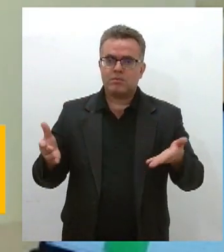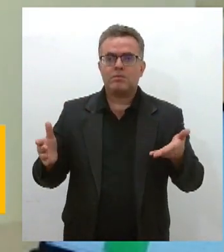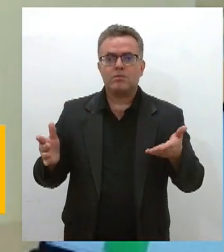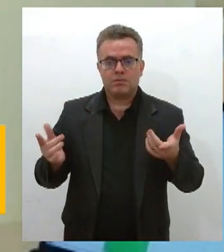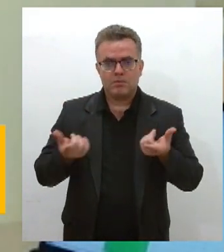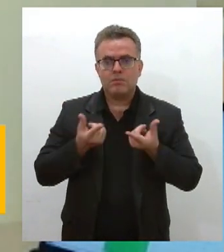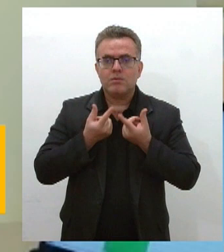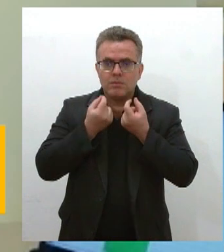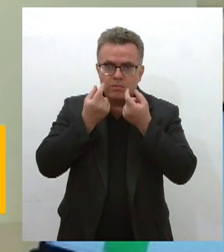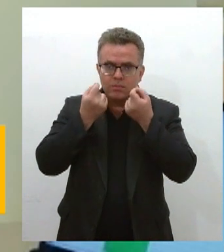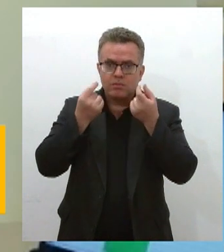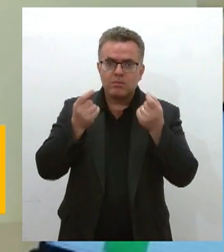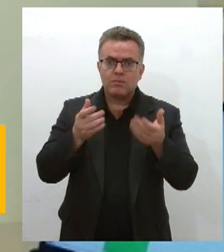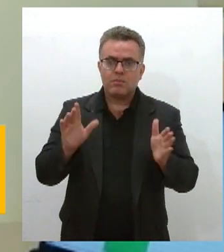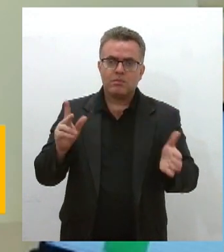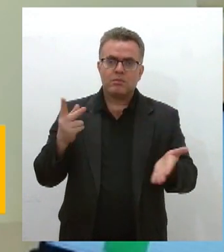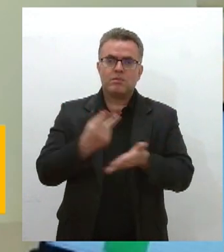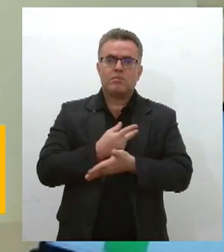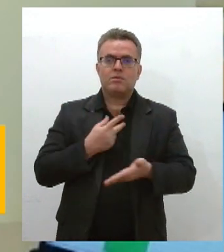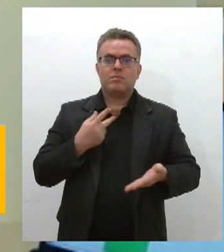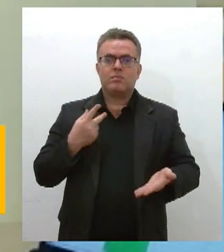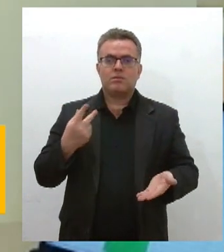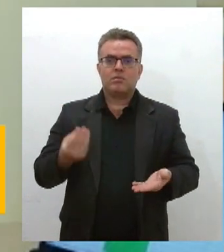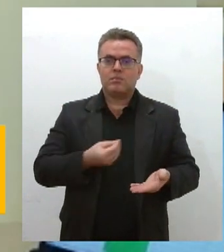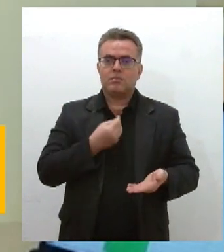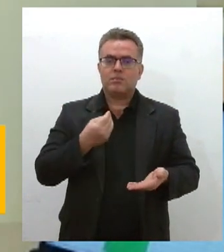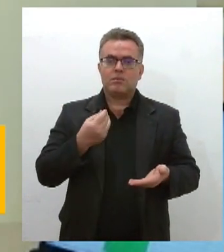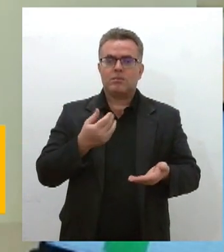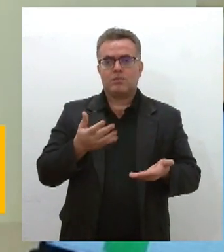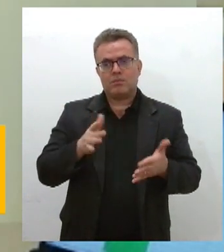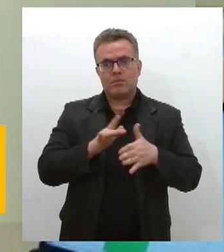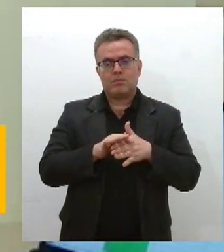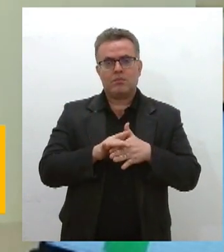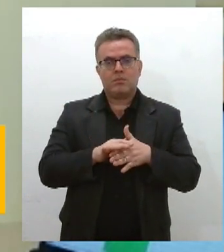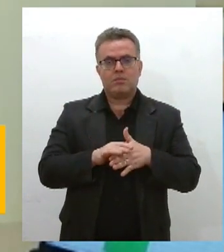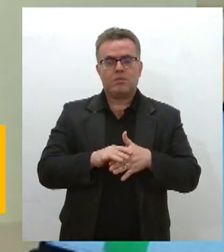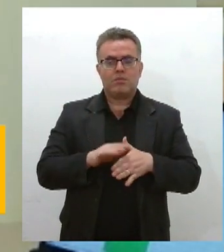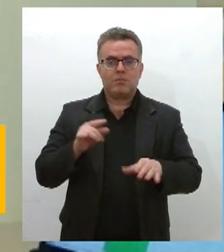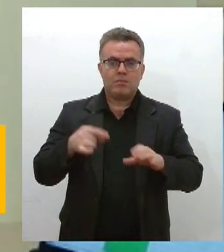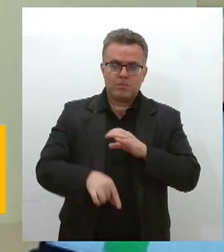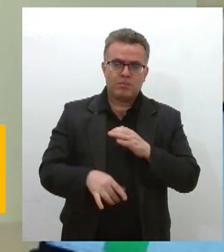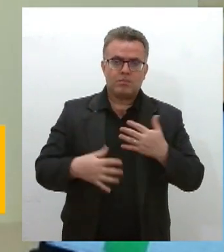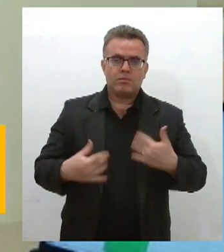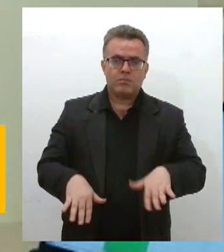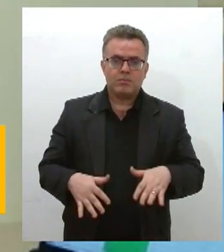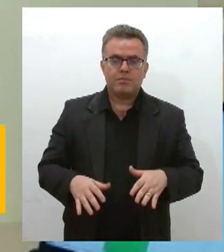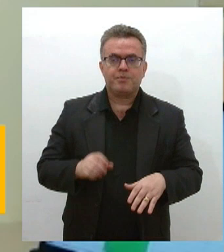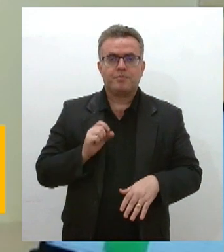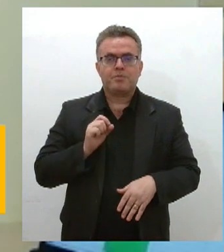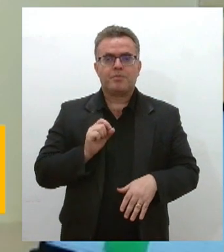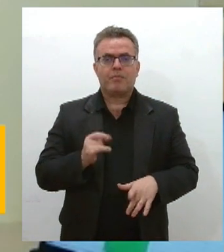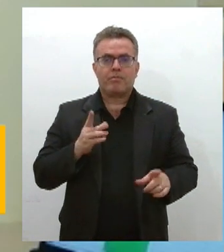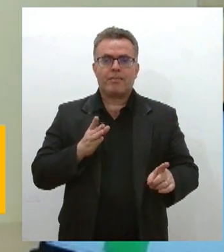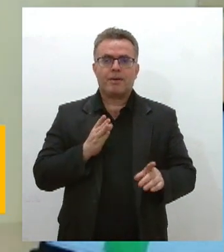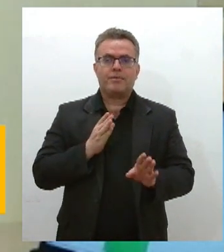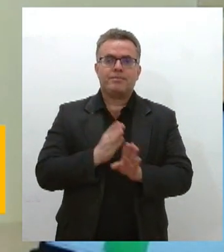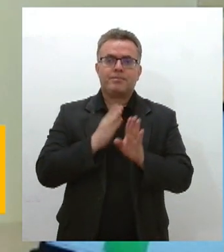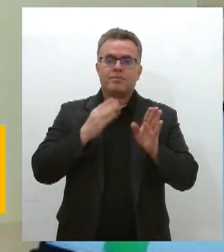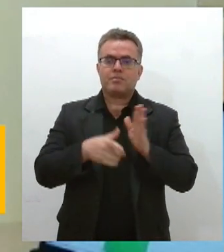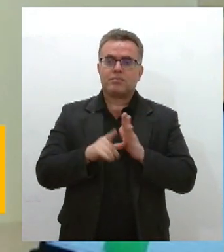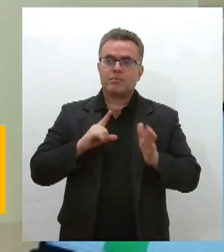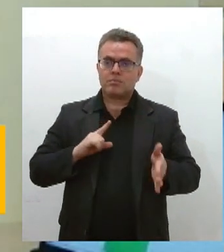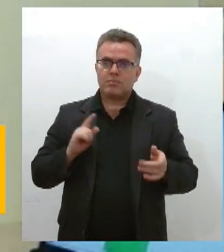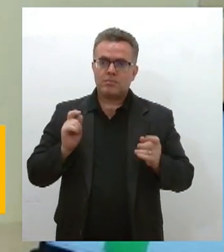câncer como esse se transforme numa doença mais devastadora. Quando o diagnóstico é feito de forma precoce, daí